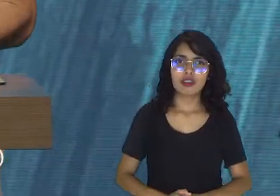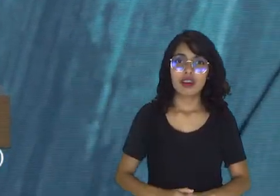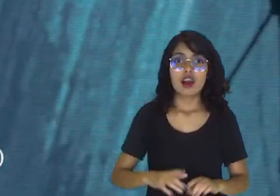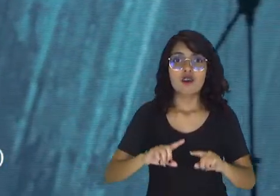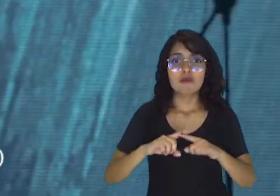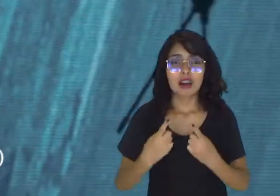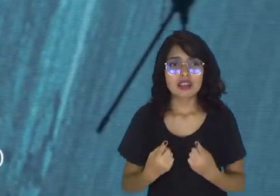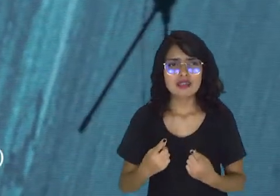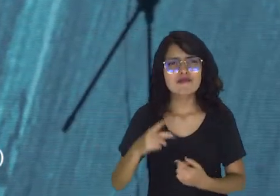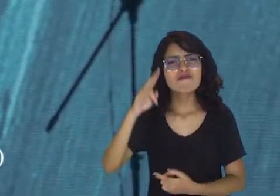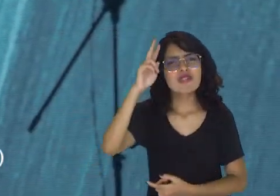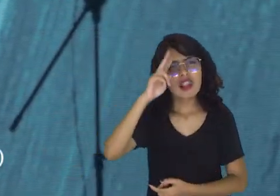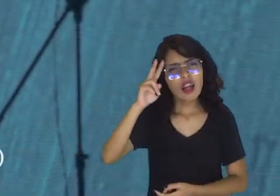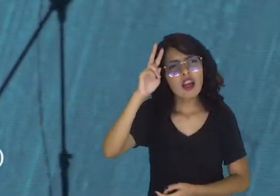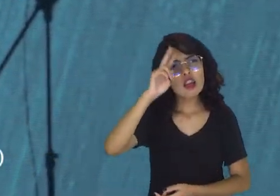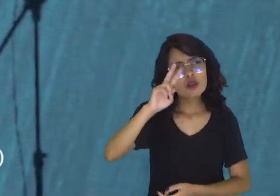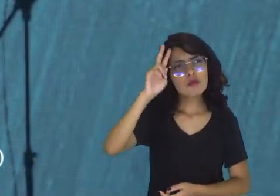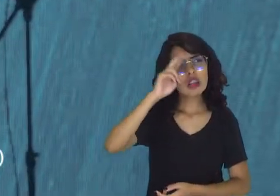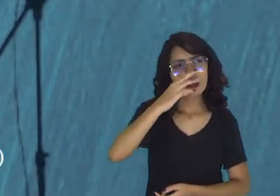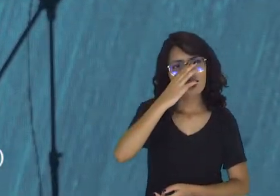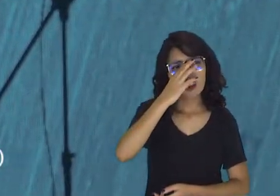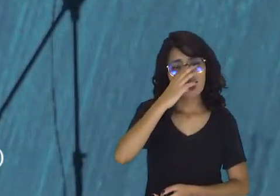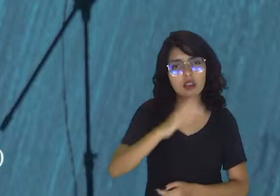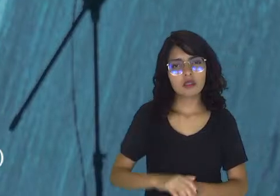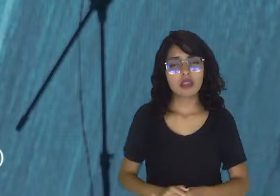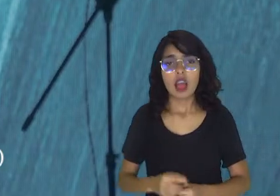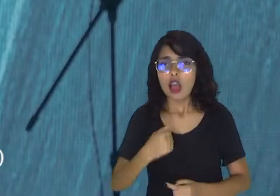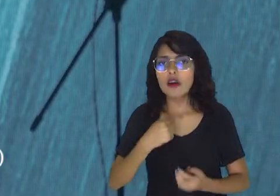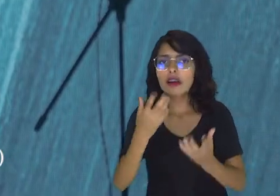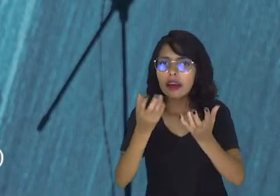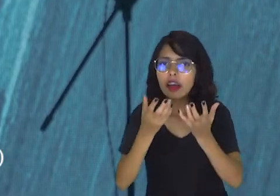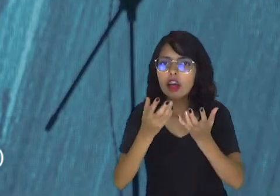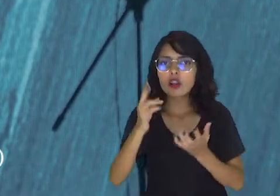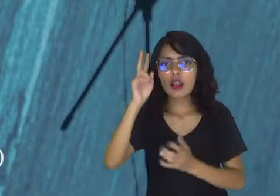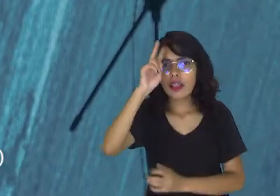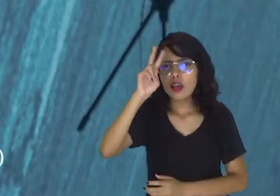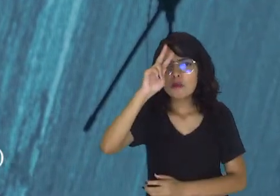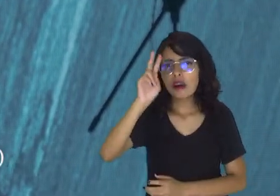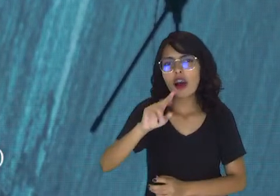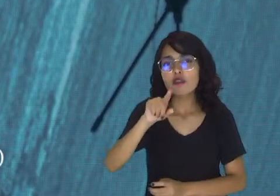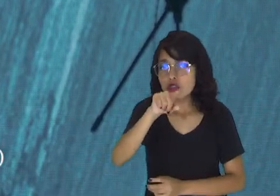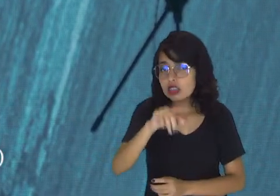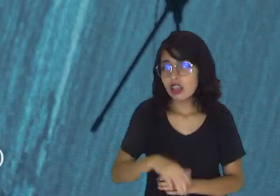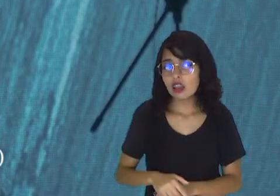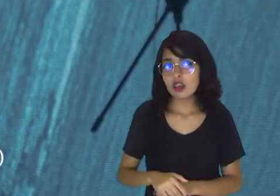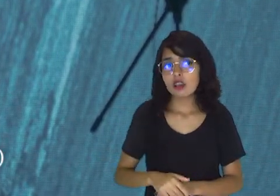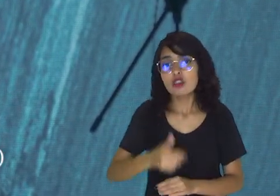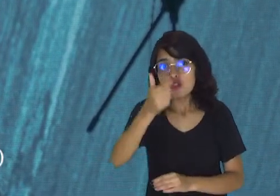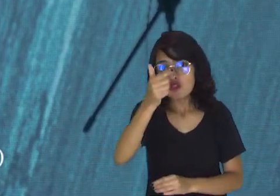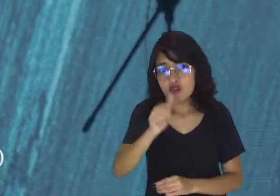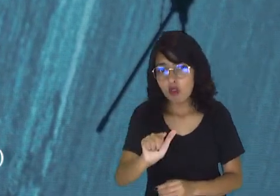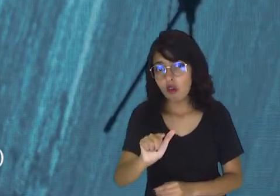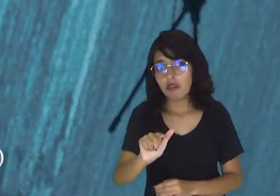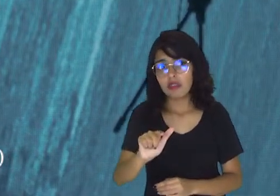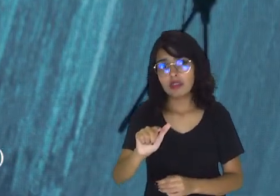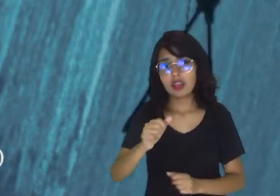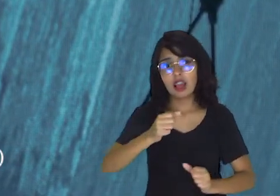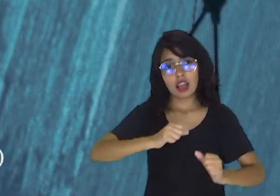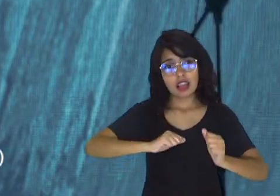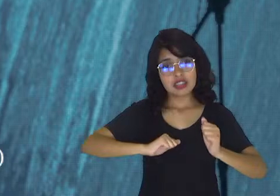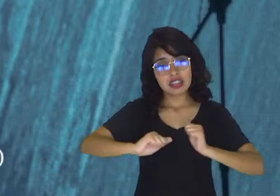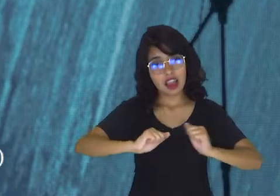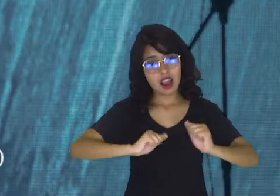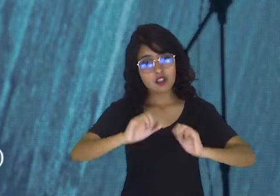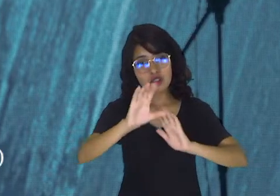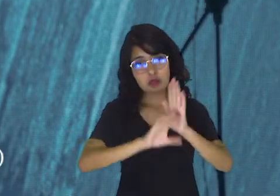2:44. E ele falou assim: eu quero te lembrar de Atos 4:32, a sua primeira parte dos dois versículos, Sérgio.